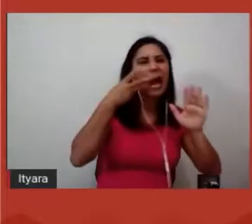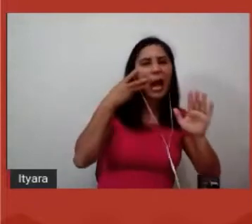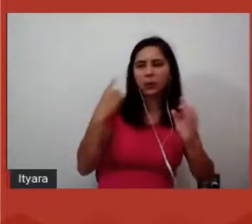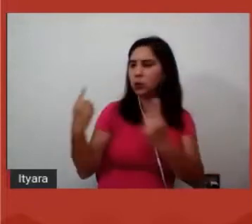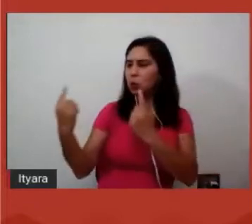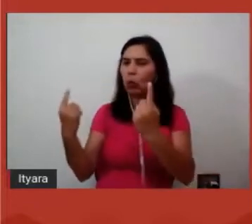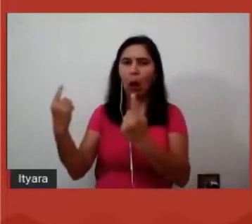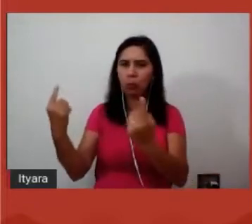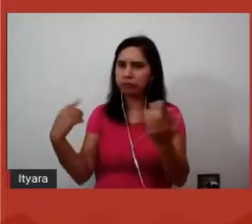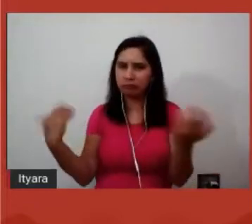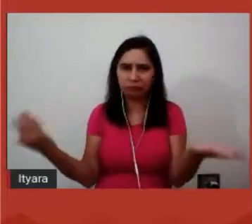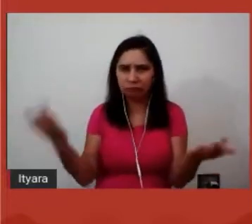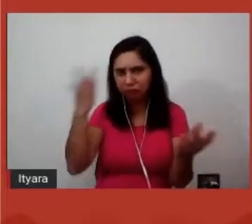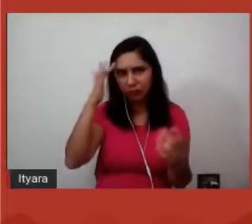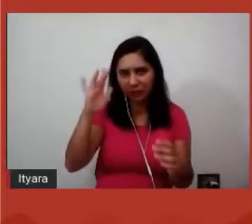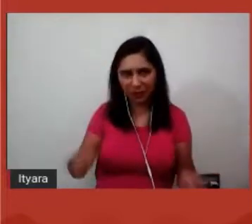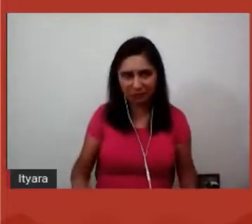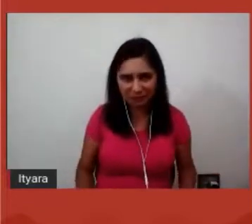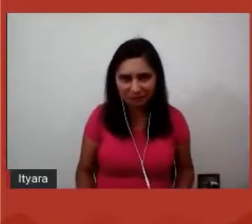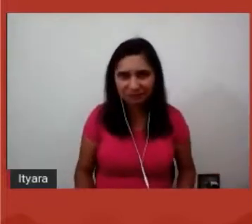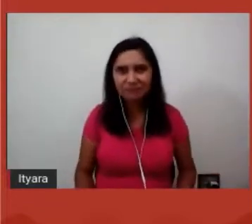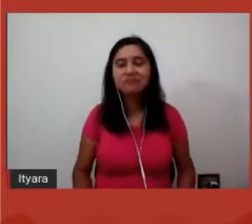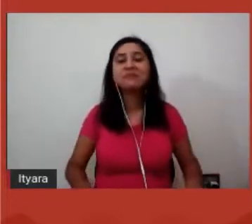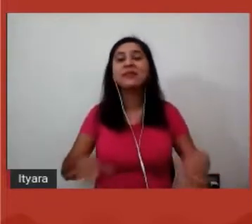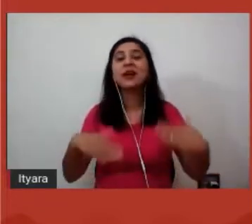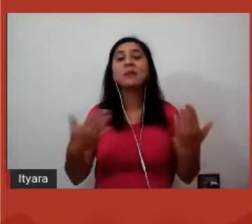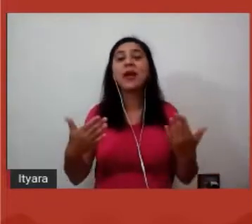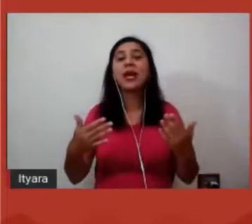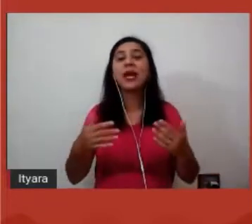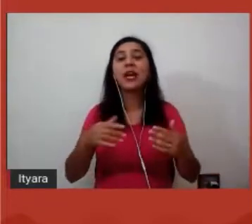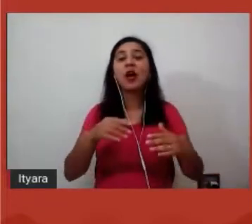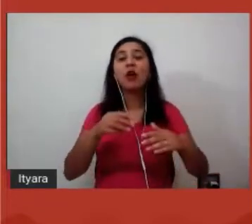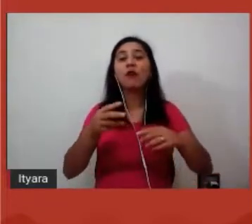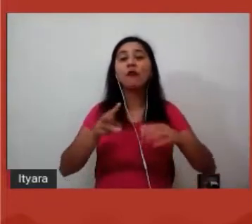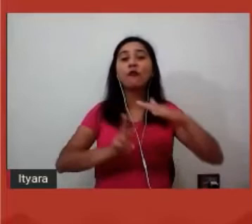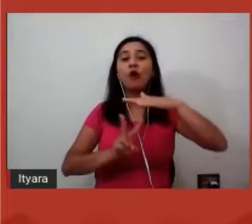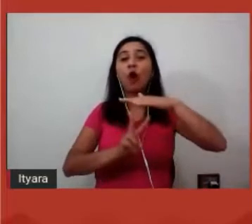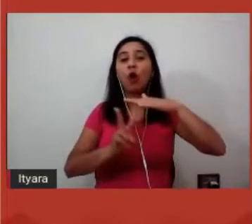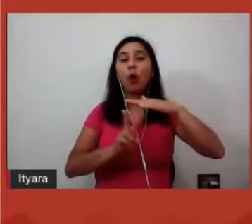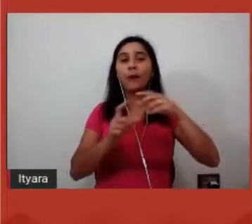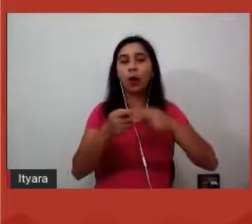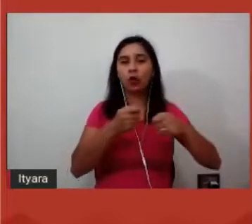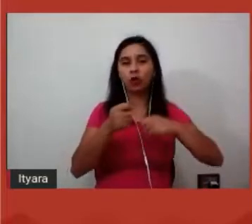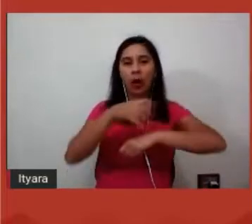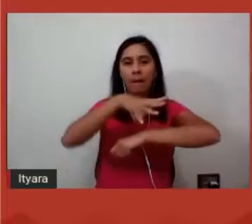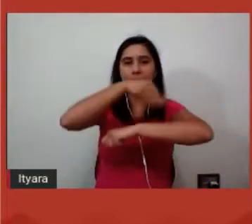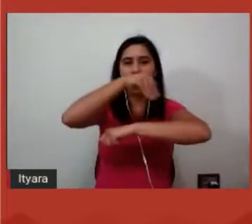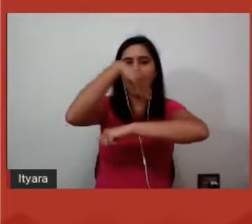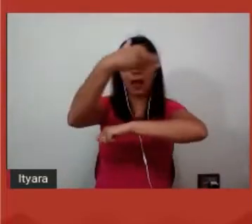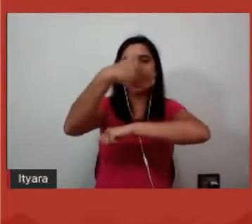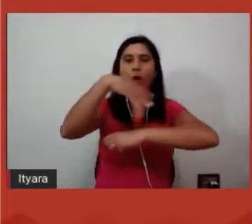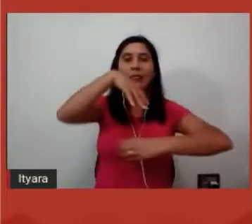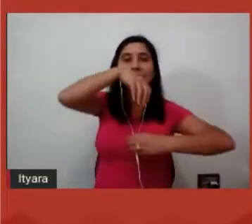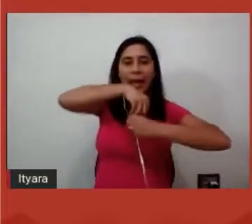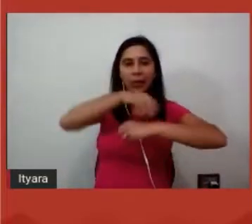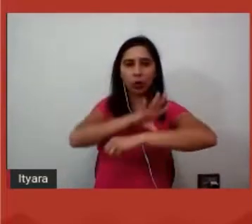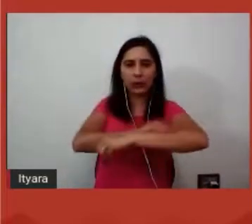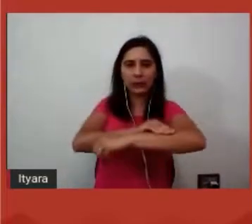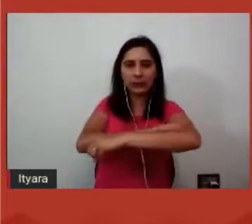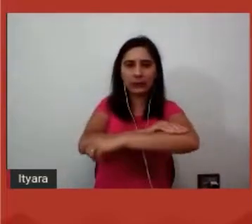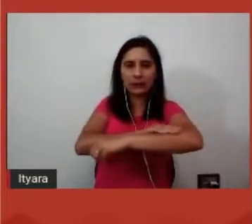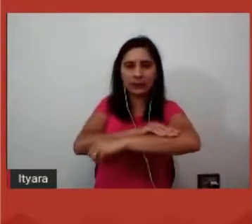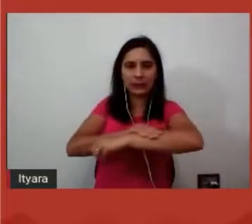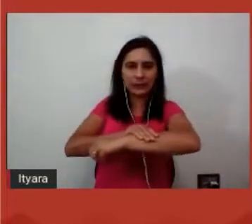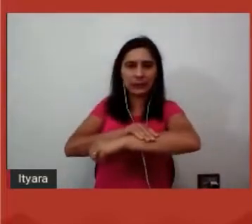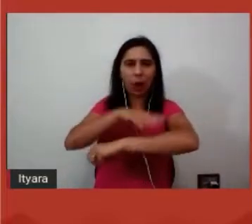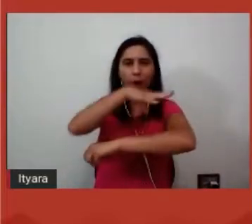Também não sei se... E também não é. Qual que é o volume de controle do gato? É a parte de fora dos pelos ou é a parte de dentro dos pelos, em contato com a pele?